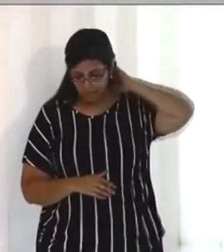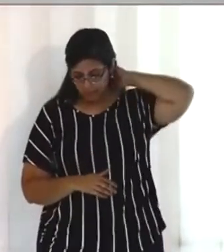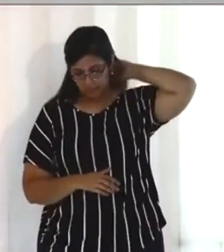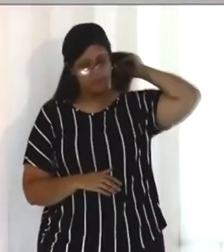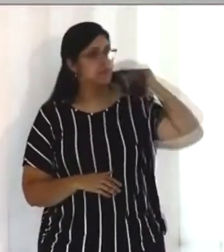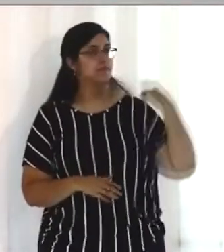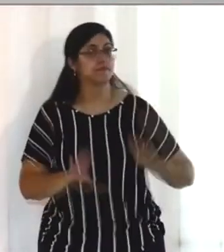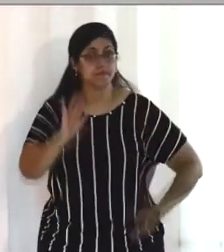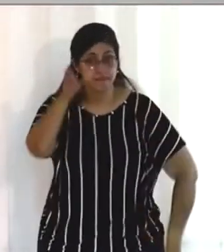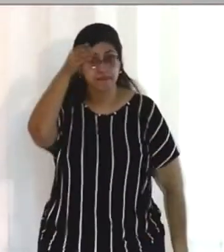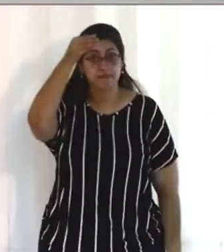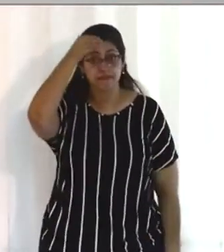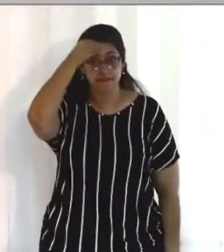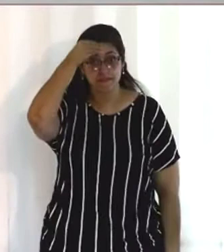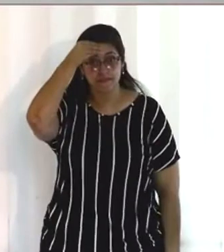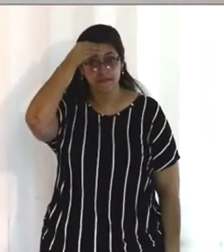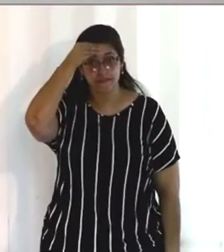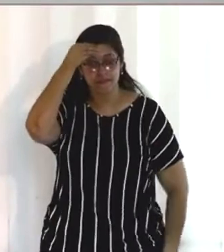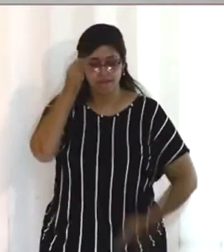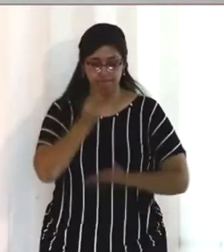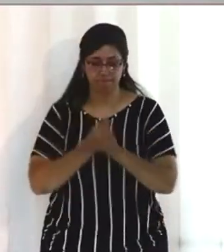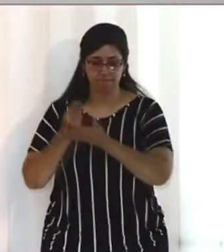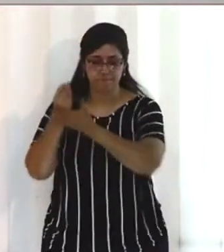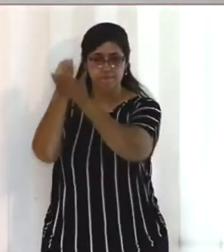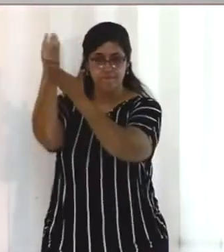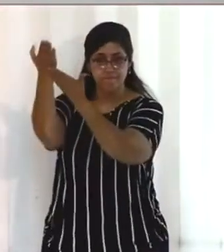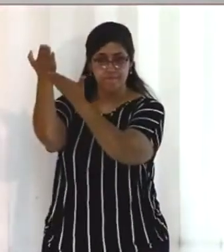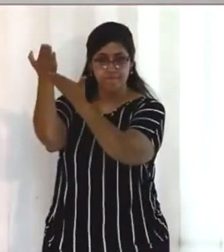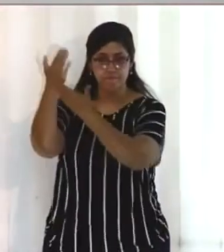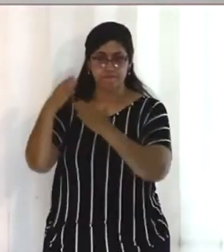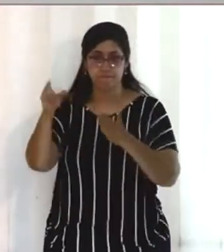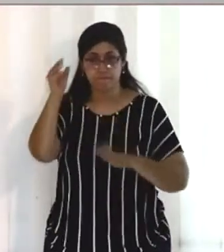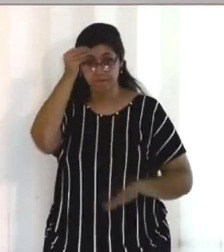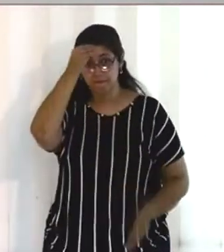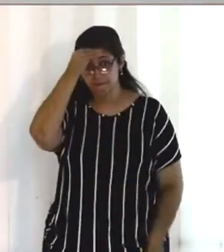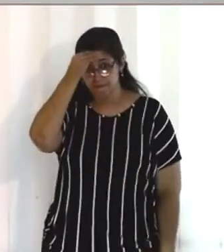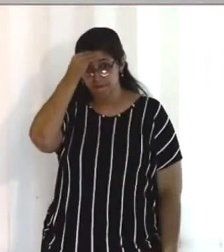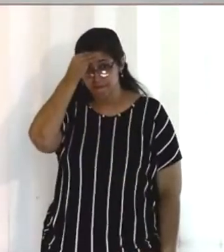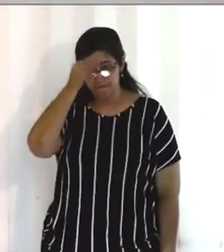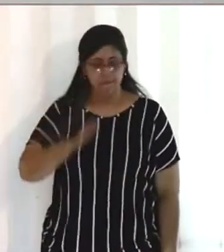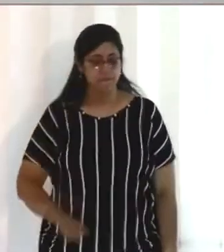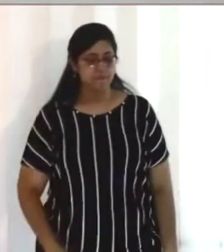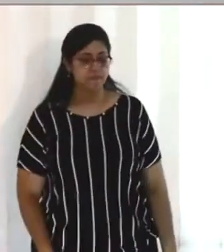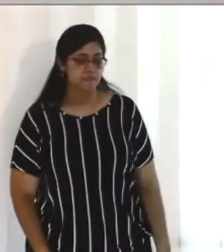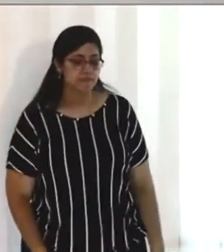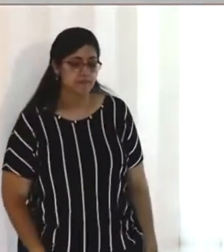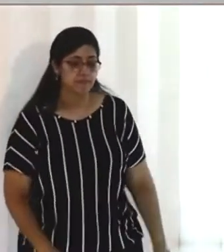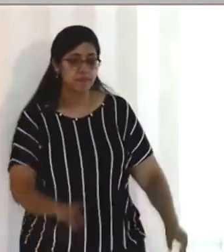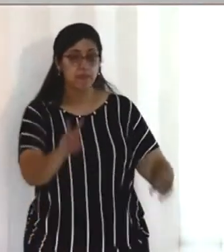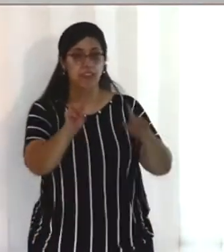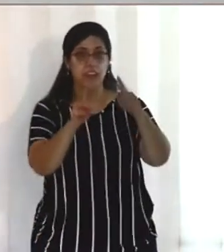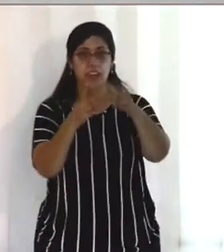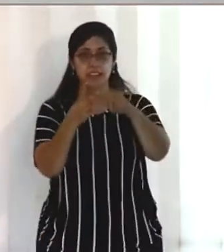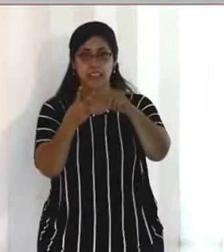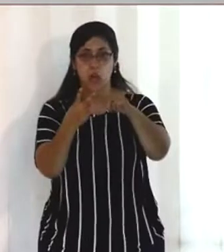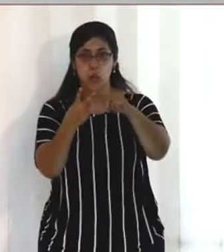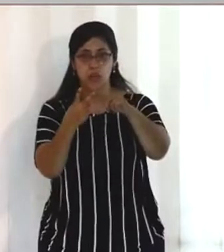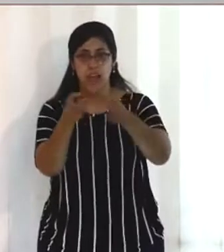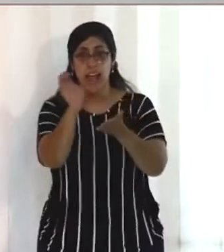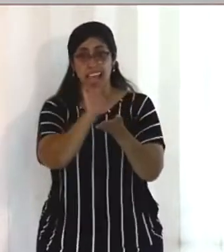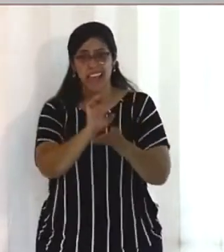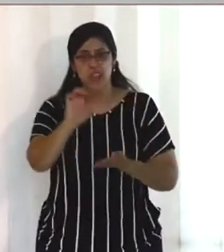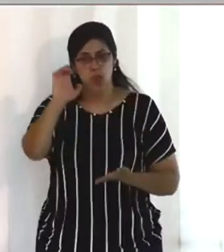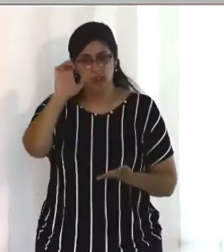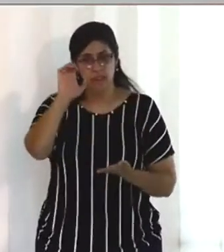Guarda aí, consagração. A segunda personagem do texto é Enoque. E a palavra diz que ele